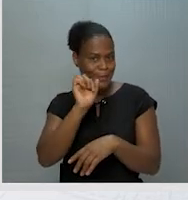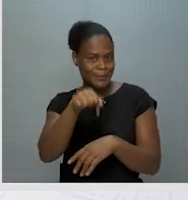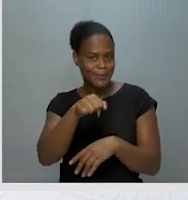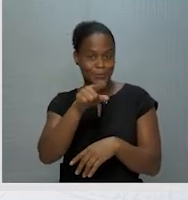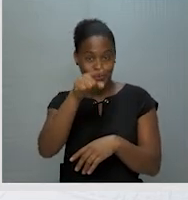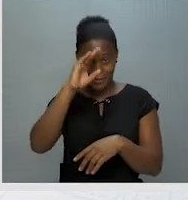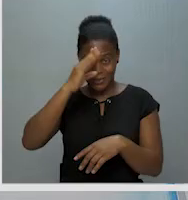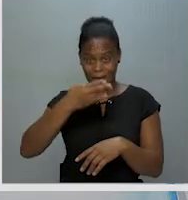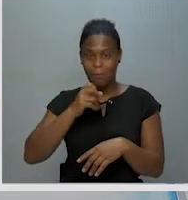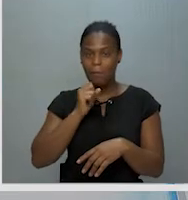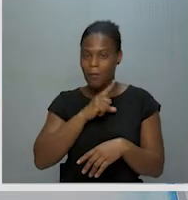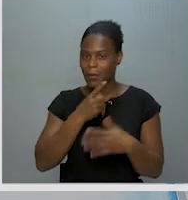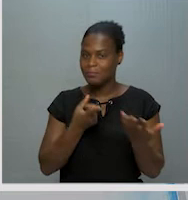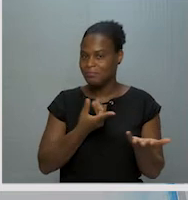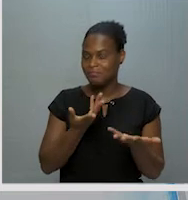sabem, podem